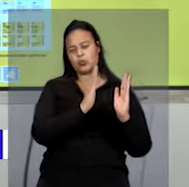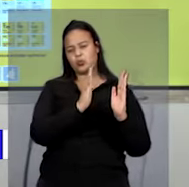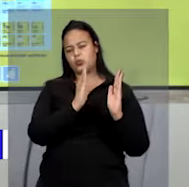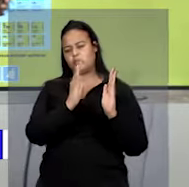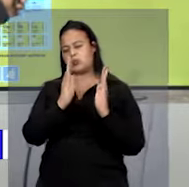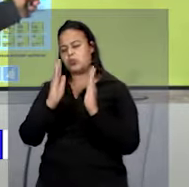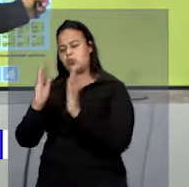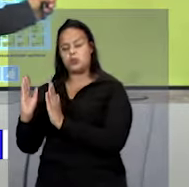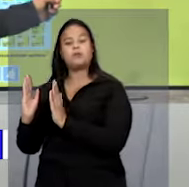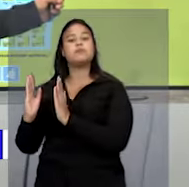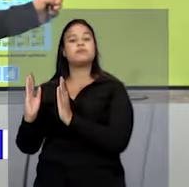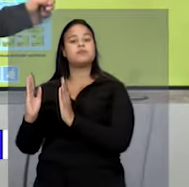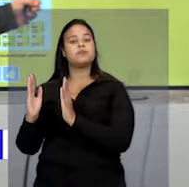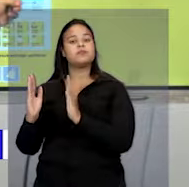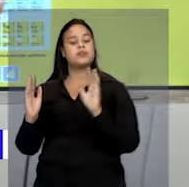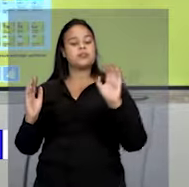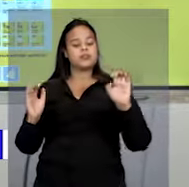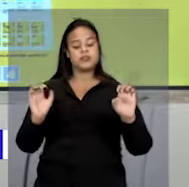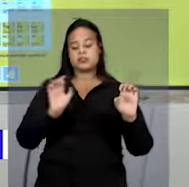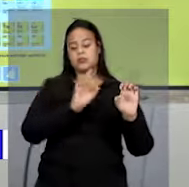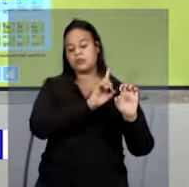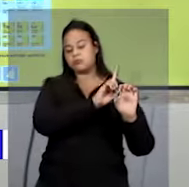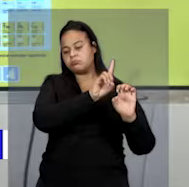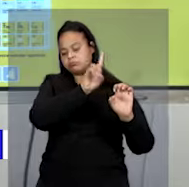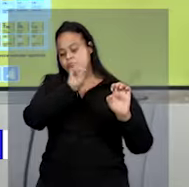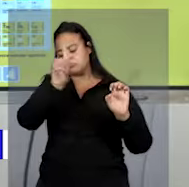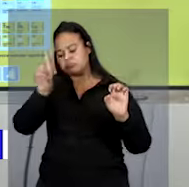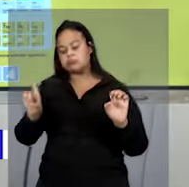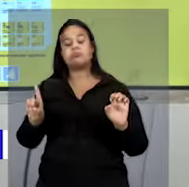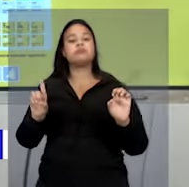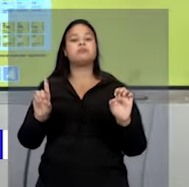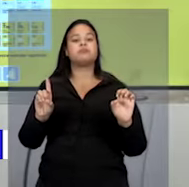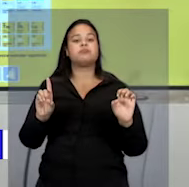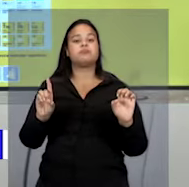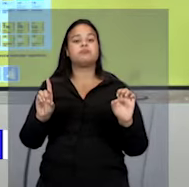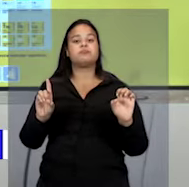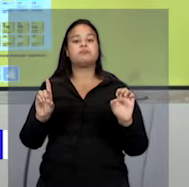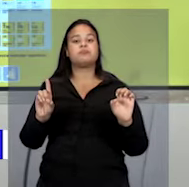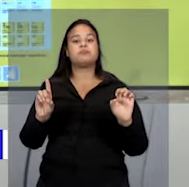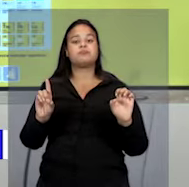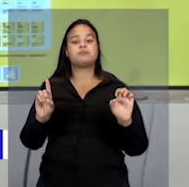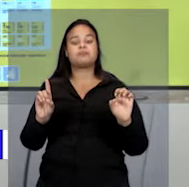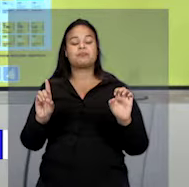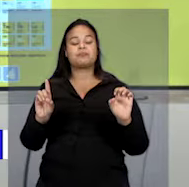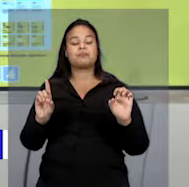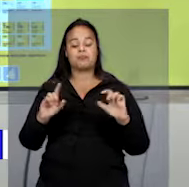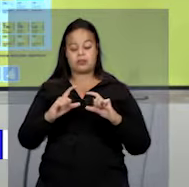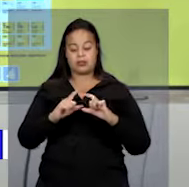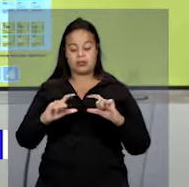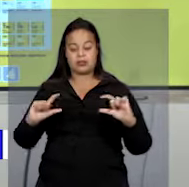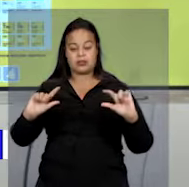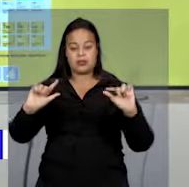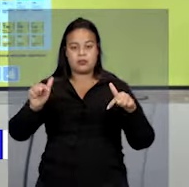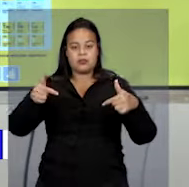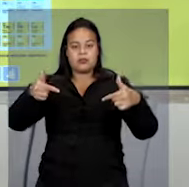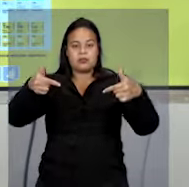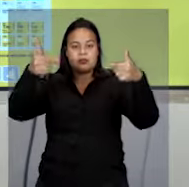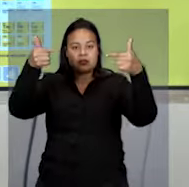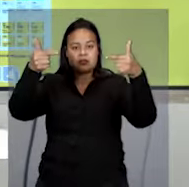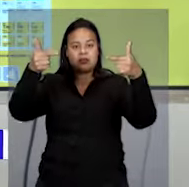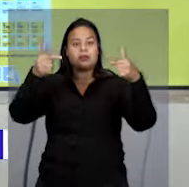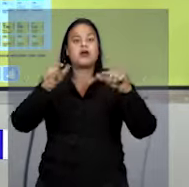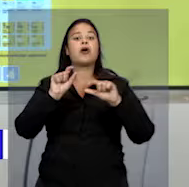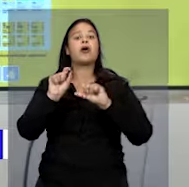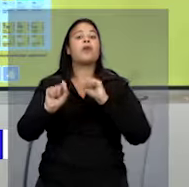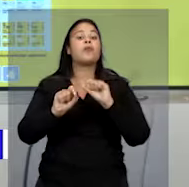para a direita na tabela periódica, de baixo para cima, não é? Aumenta uma coisa